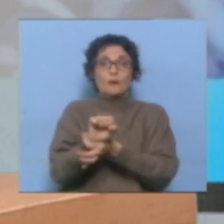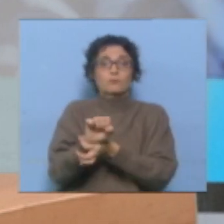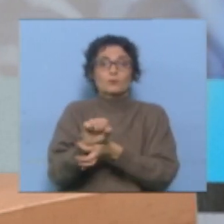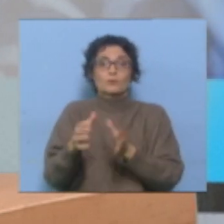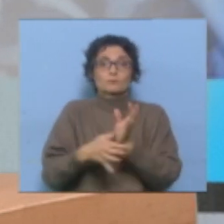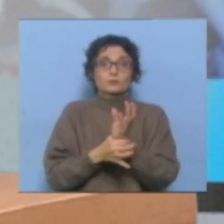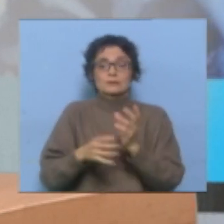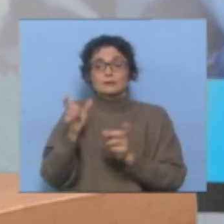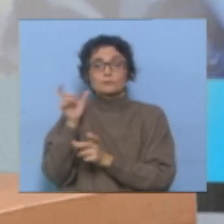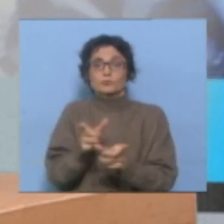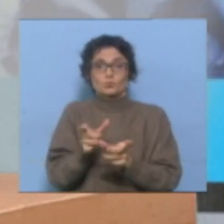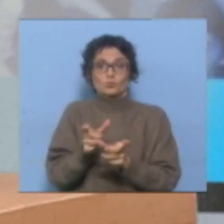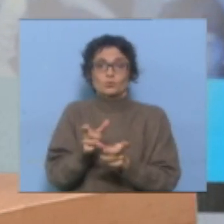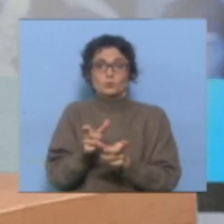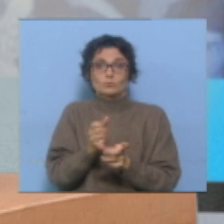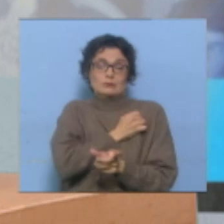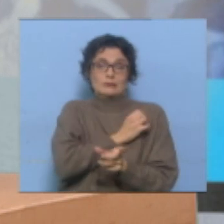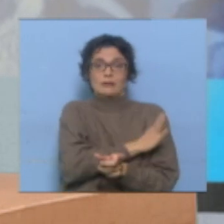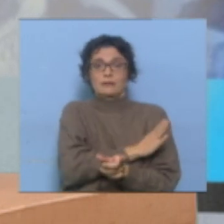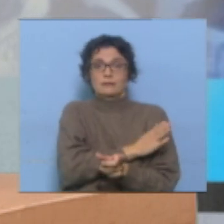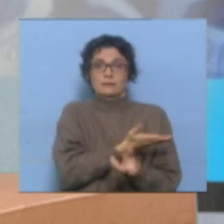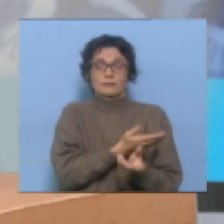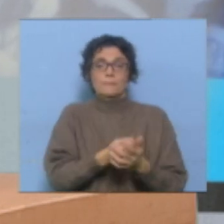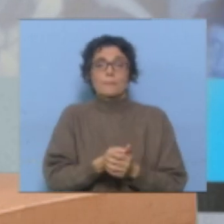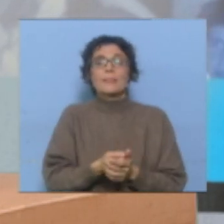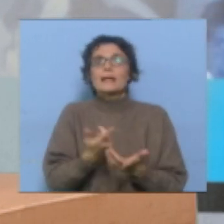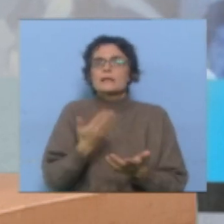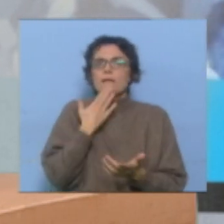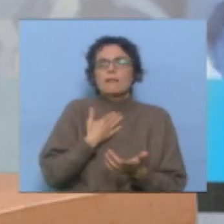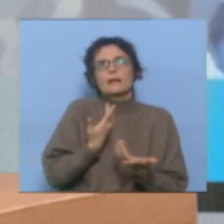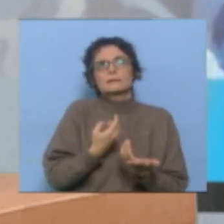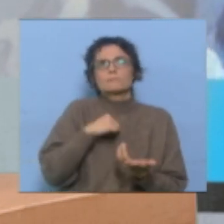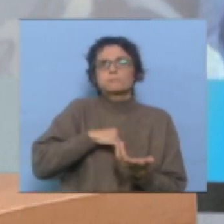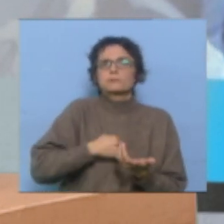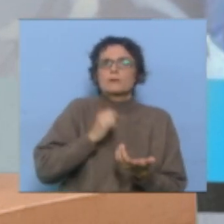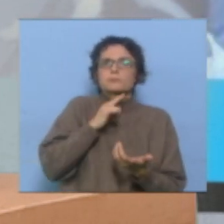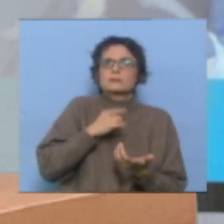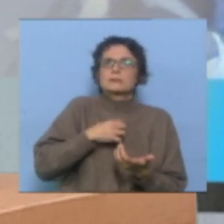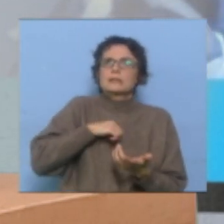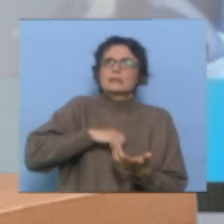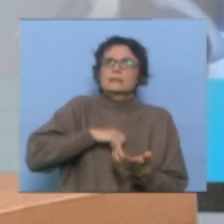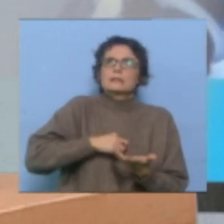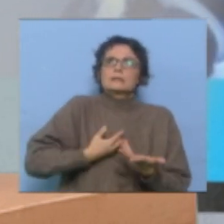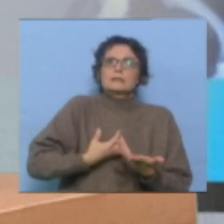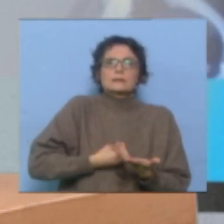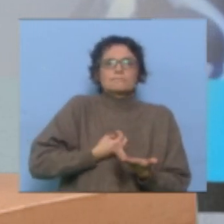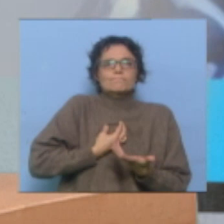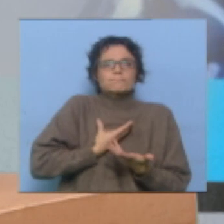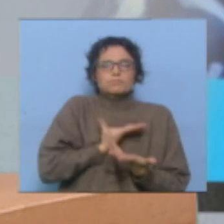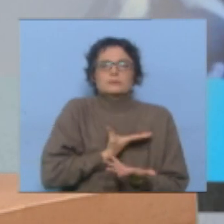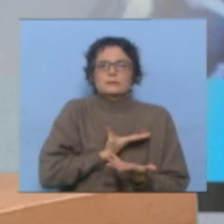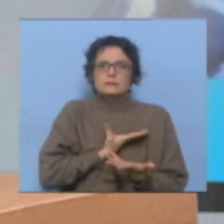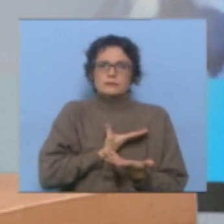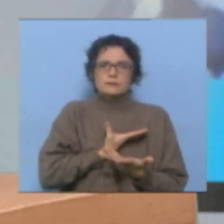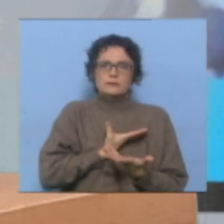é muito importante. E que ajuda a tal humanização também que procuram, não é? Tal e qual, porque a pessoa, se está em casa, imaginemos, se a pessoa tem a